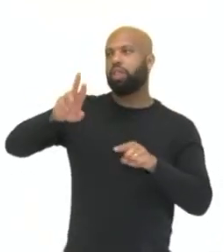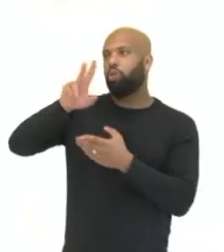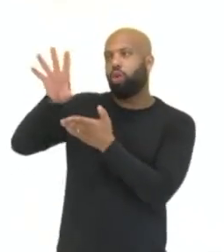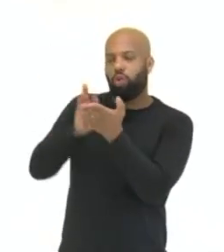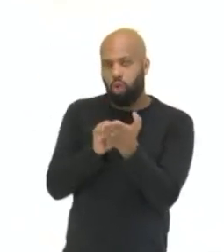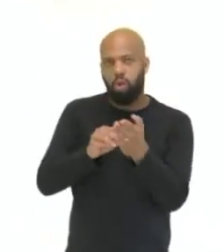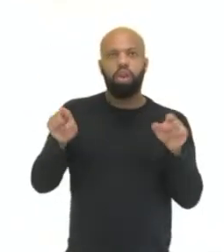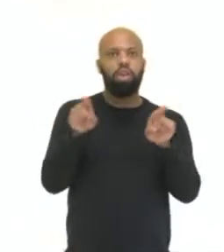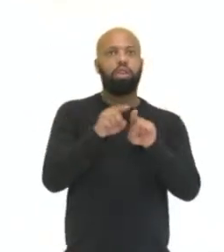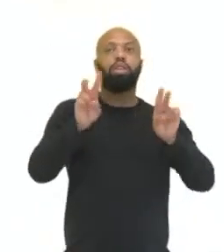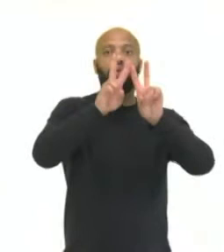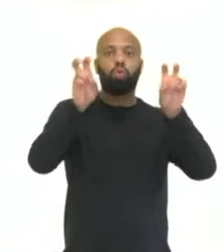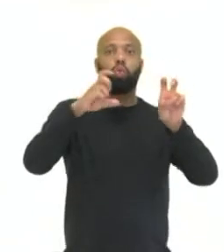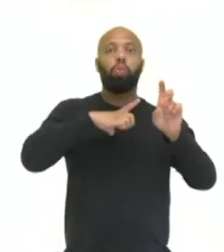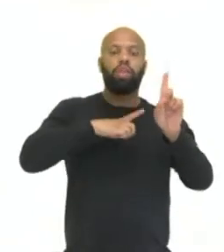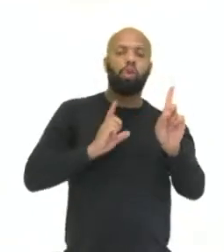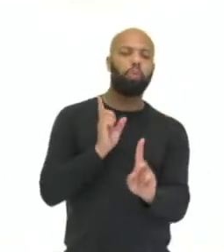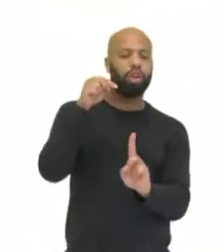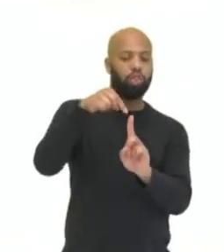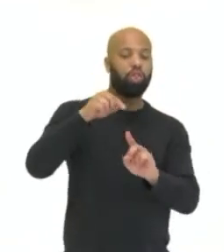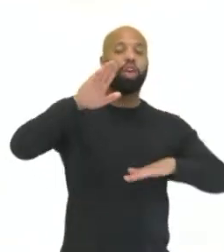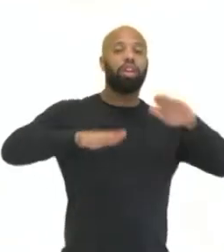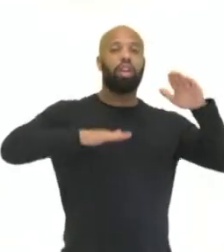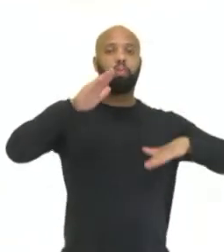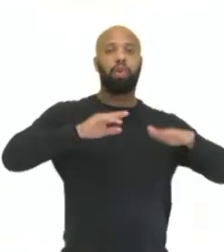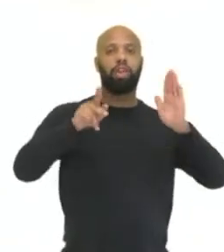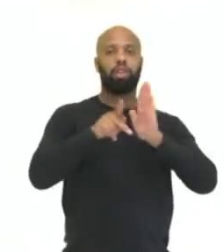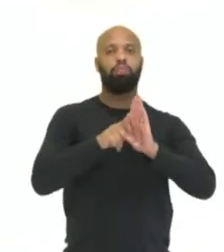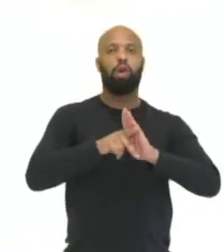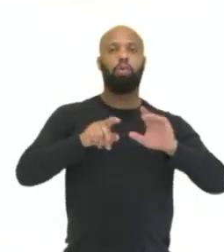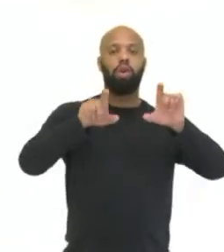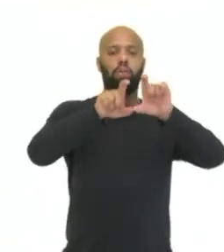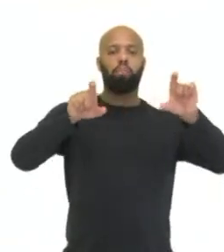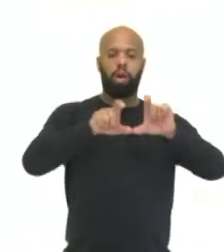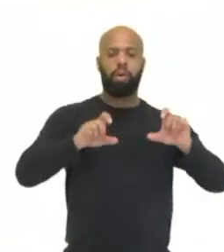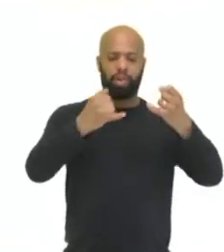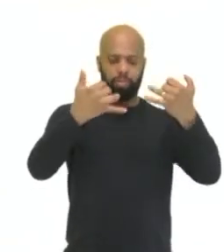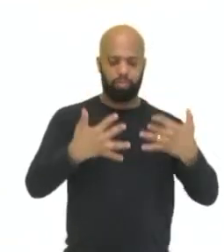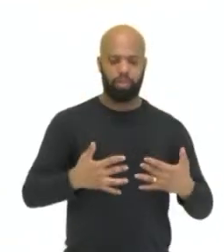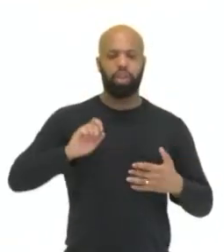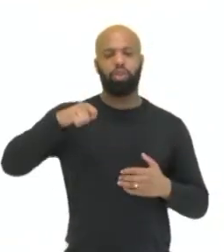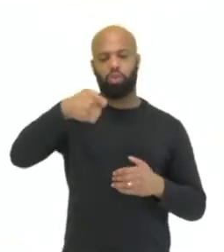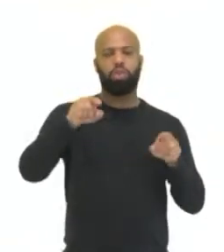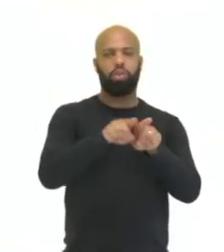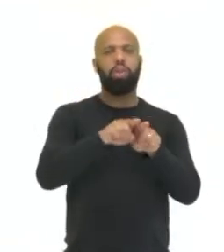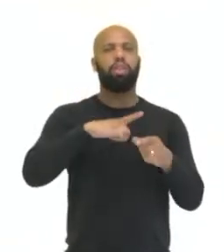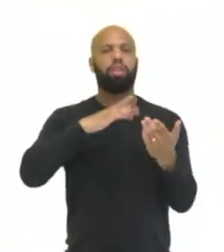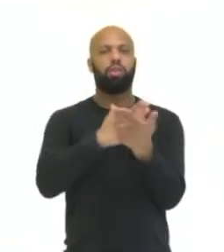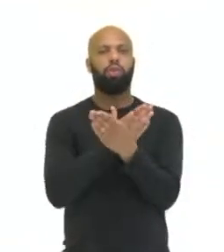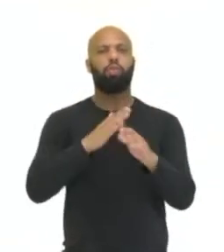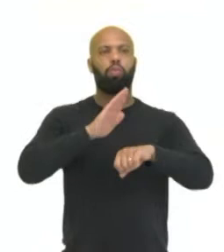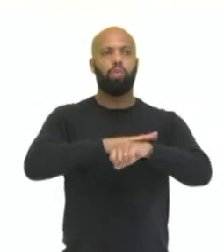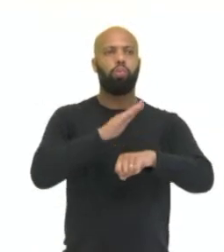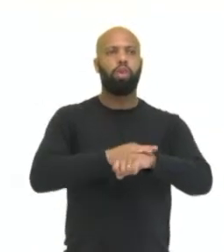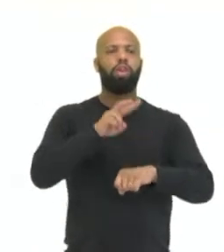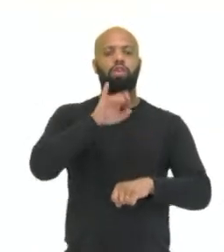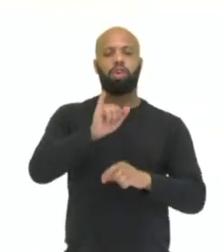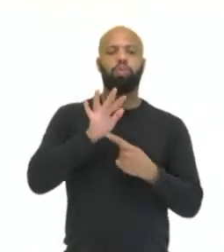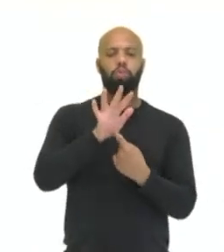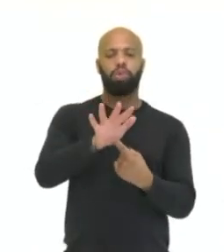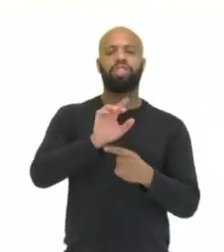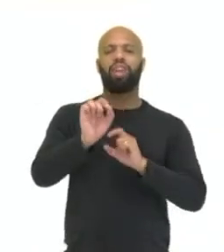assunto com objetividade, depende do tópico que ele vai discorrer sobre, né? Ora ele pode apresentar um texto